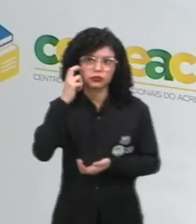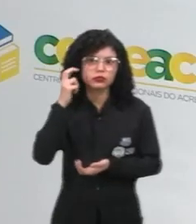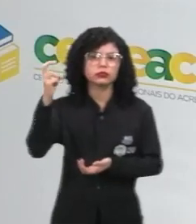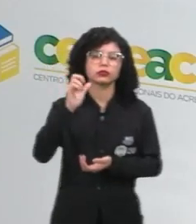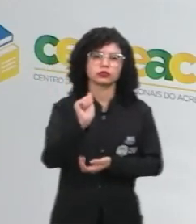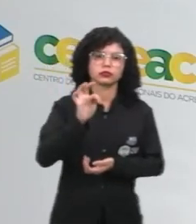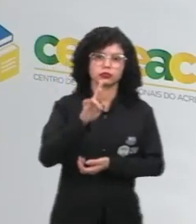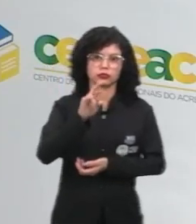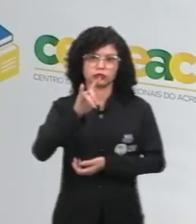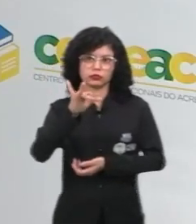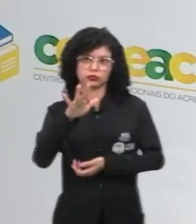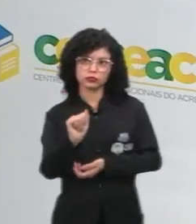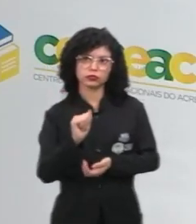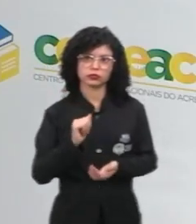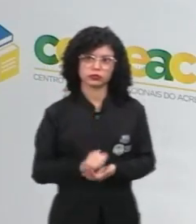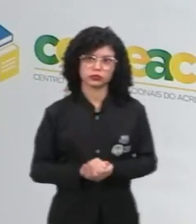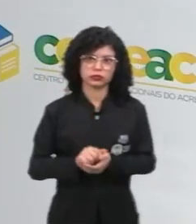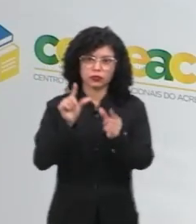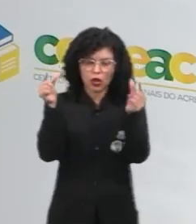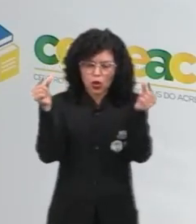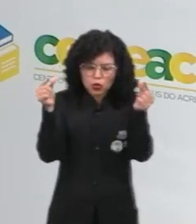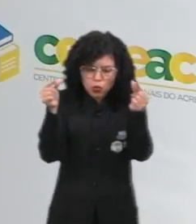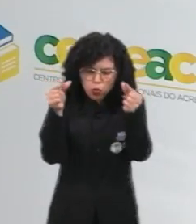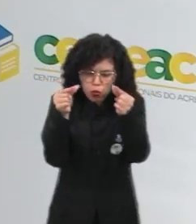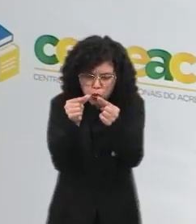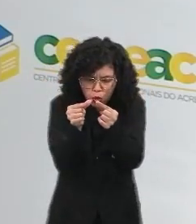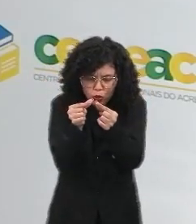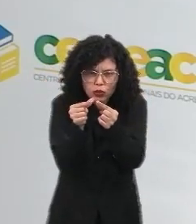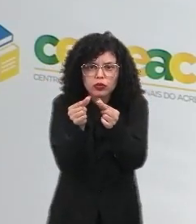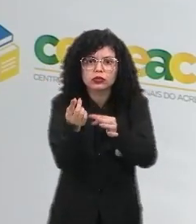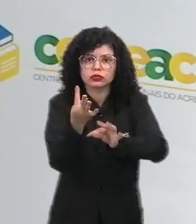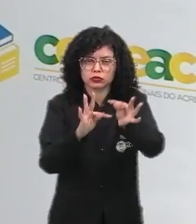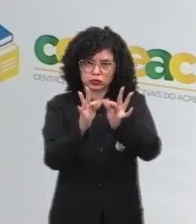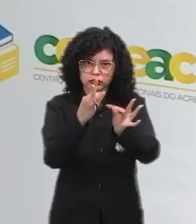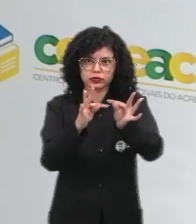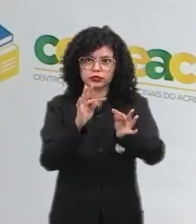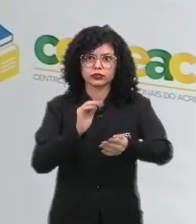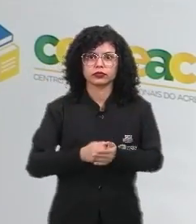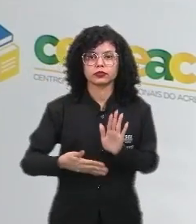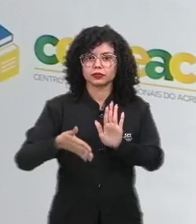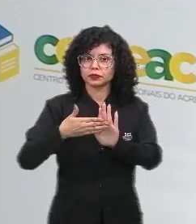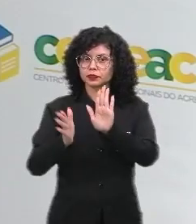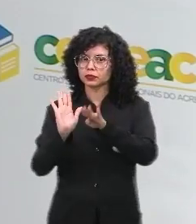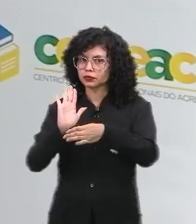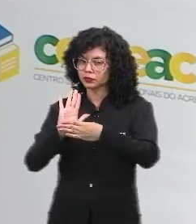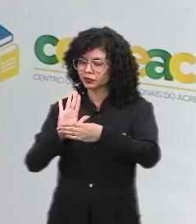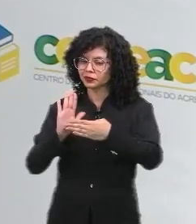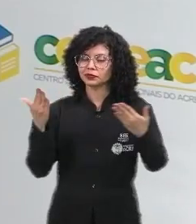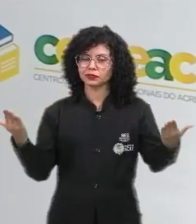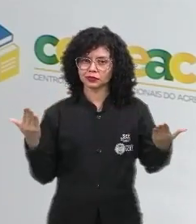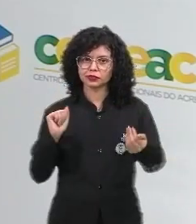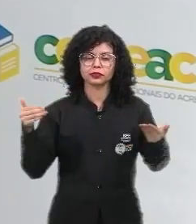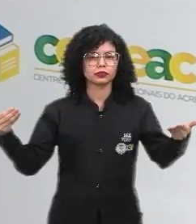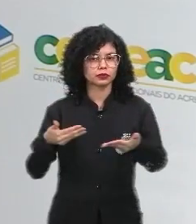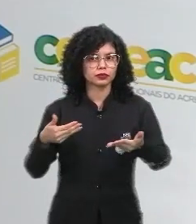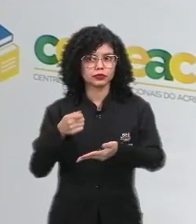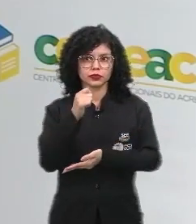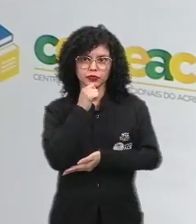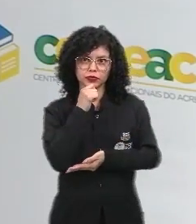inteligência artificial e a nanotecnologia, que também estão presentes na palma das nossas mãos, com os nossos